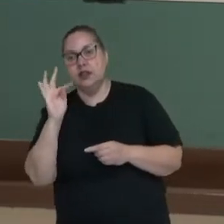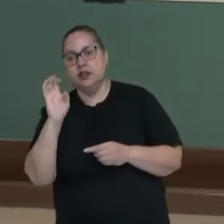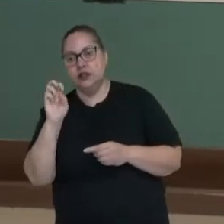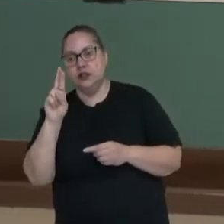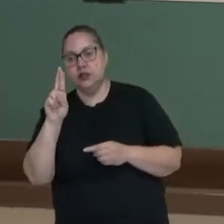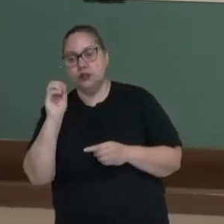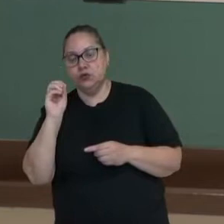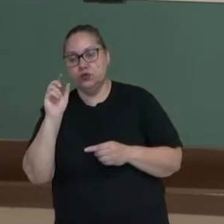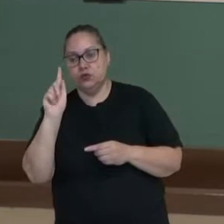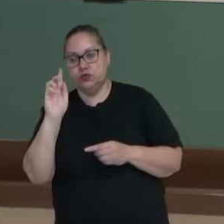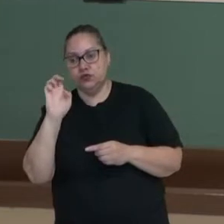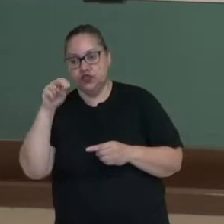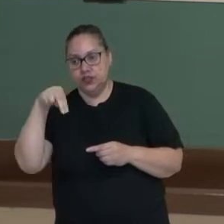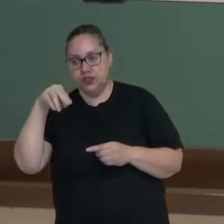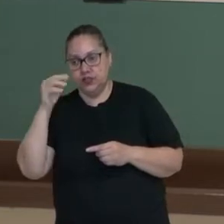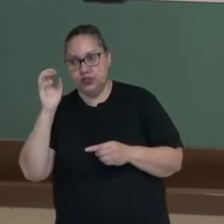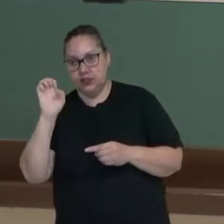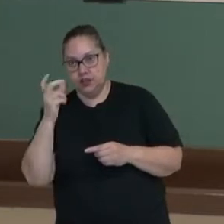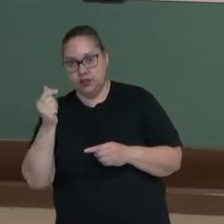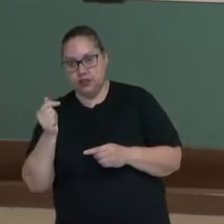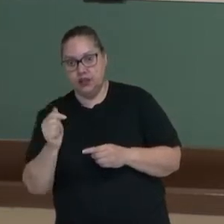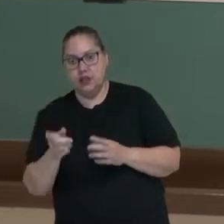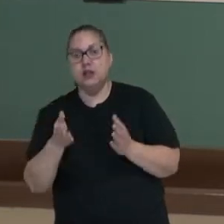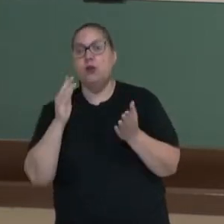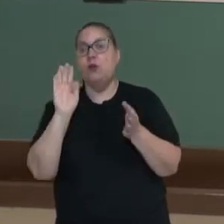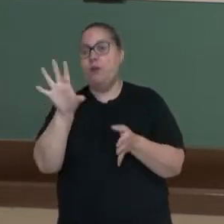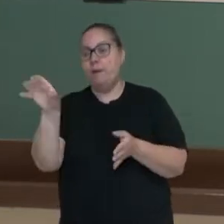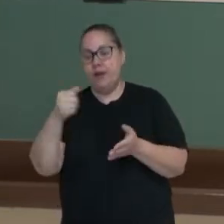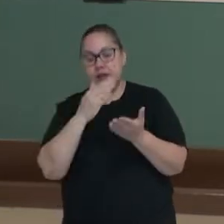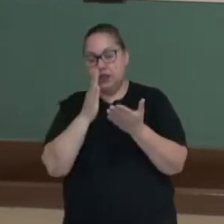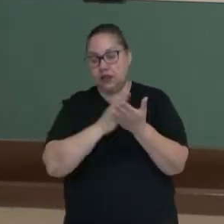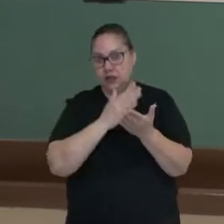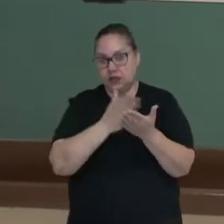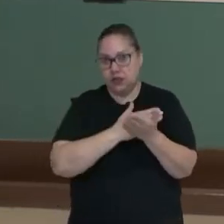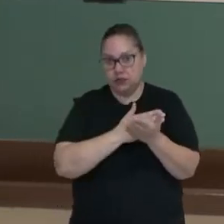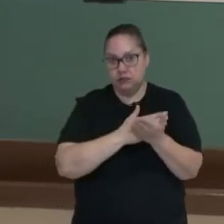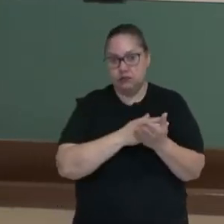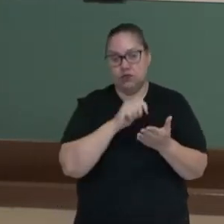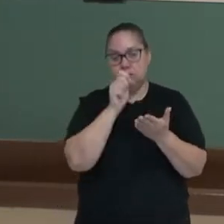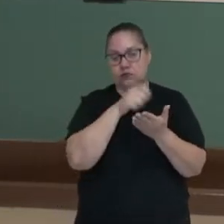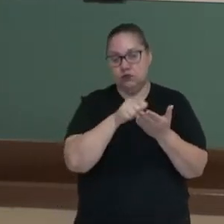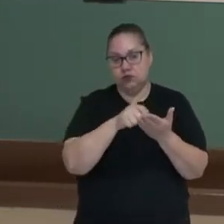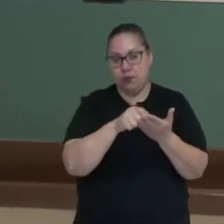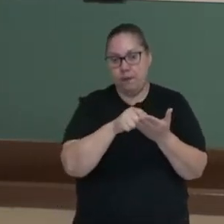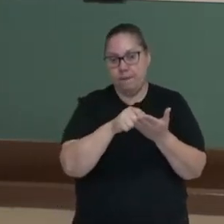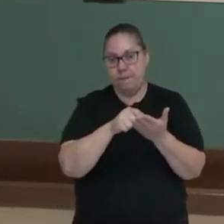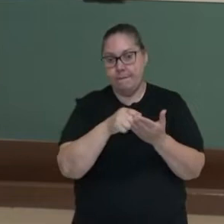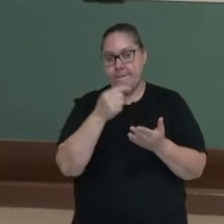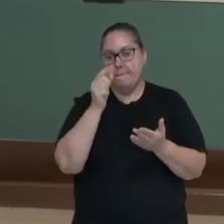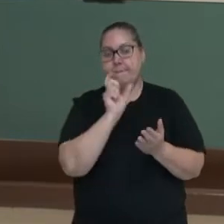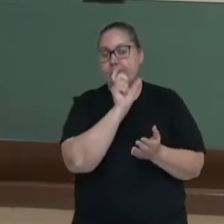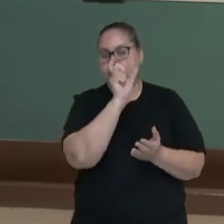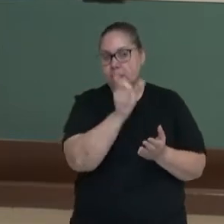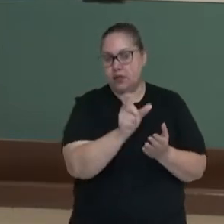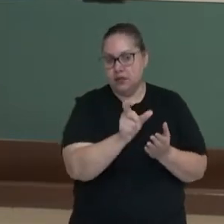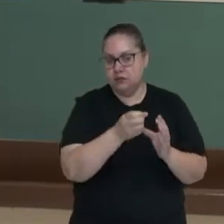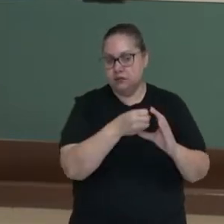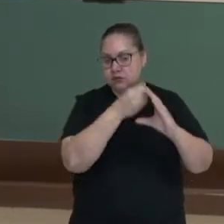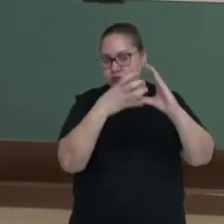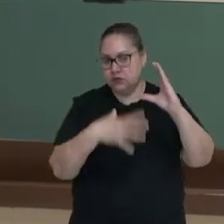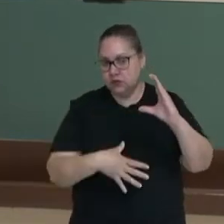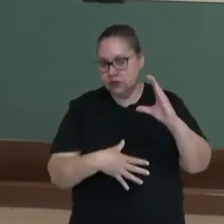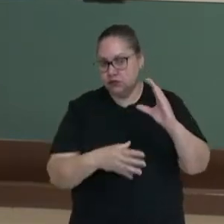outras aulas você anotou palavras, conceitos, mapas mentais e até